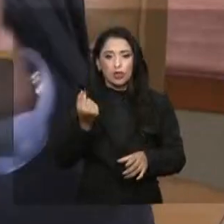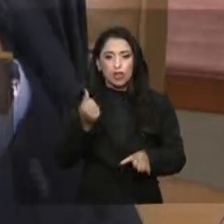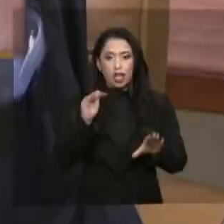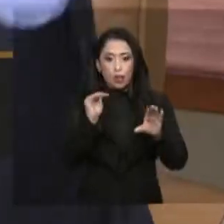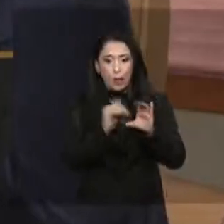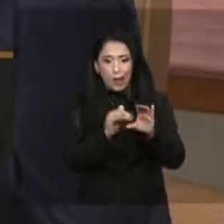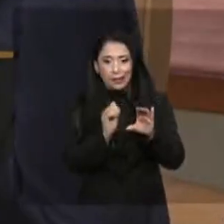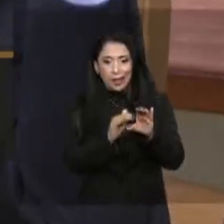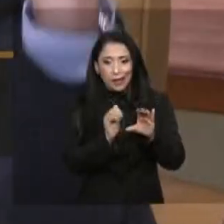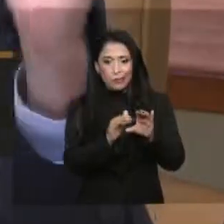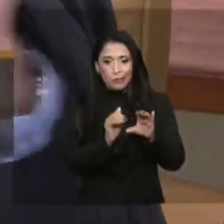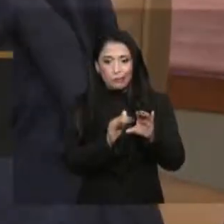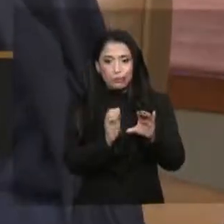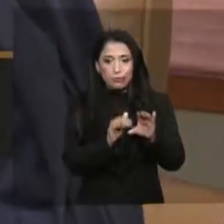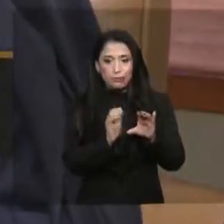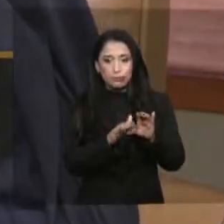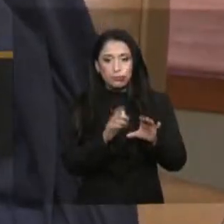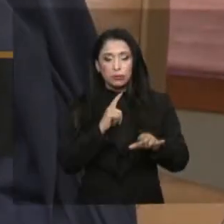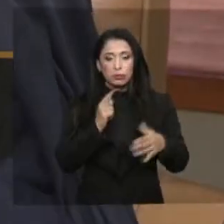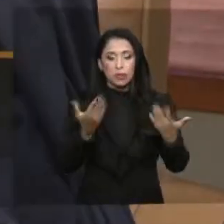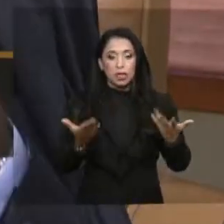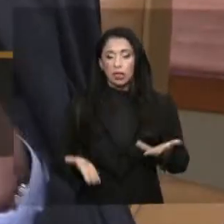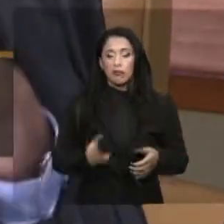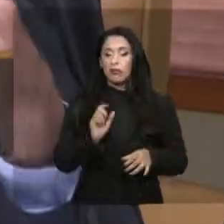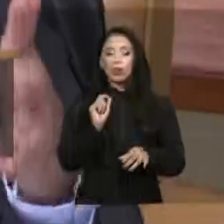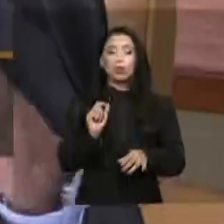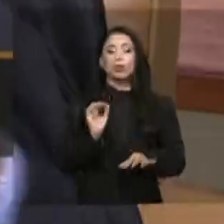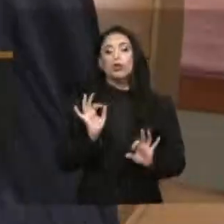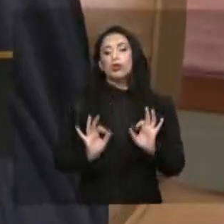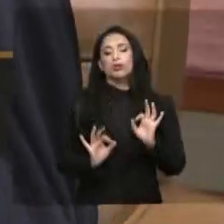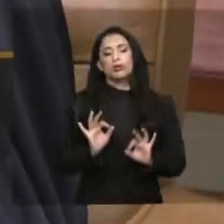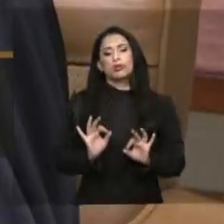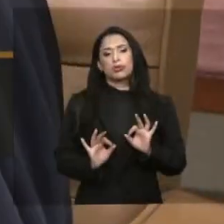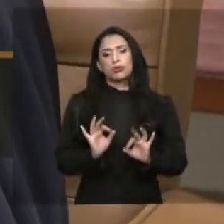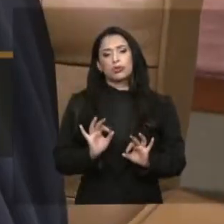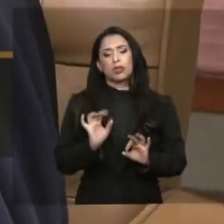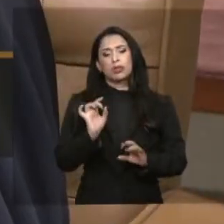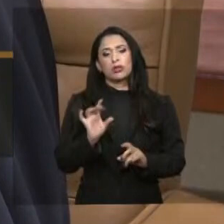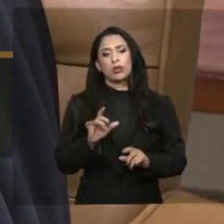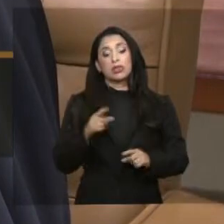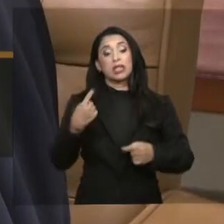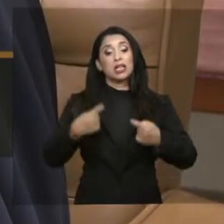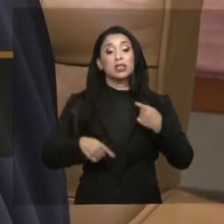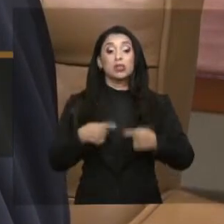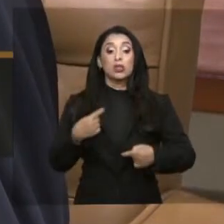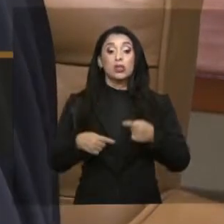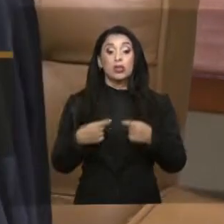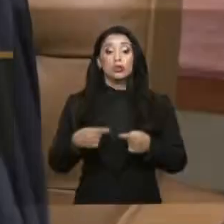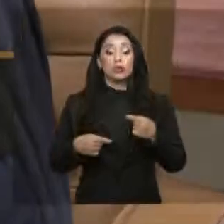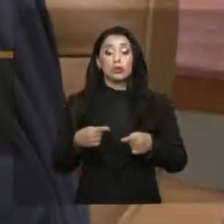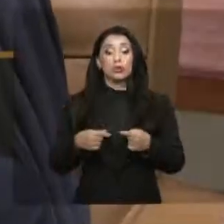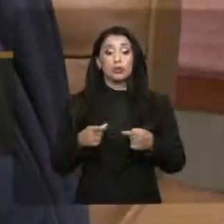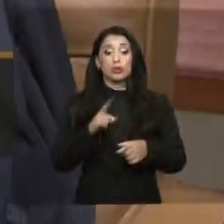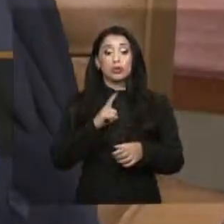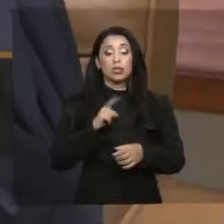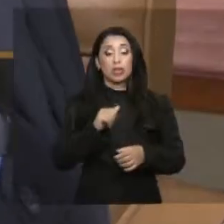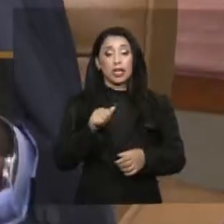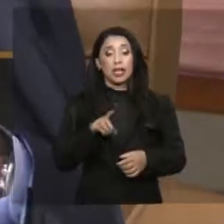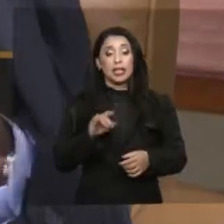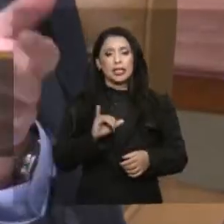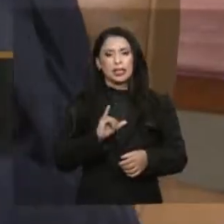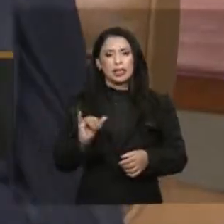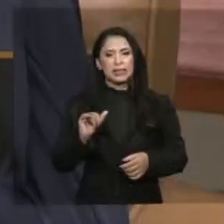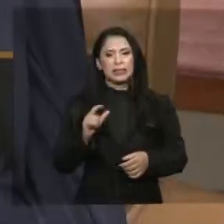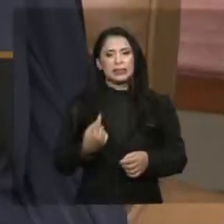situação, que senão não quero julgar este caso, a despeito de estar discutindo em sede de ADIM, e levamos